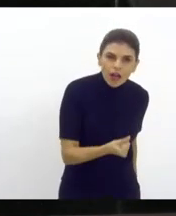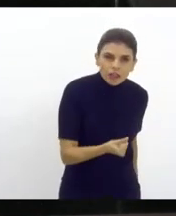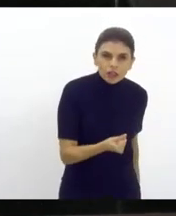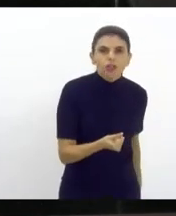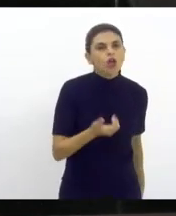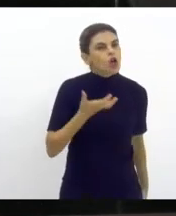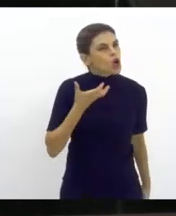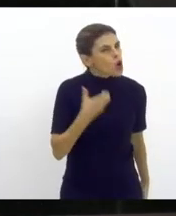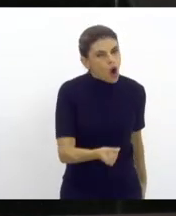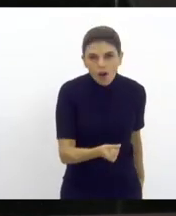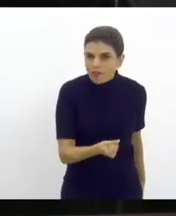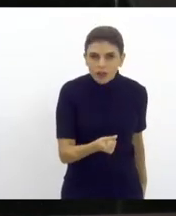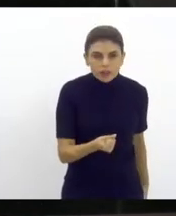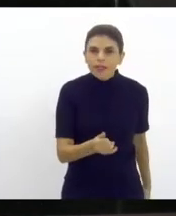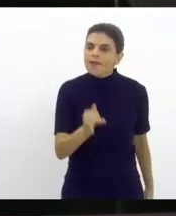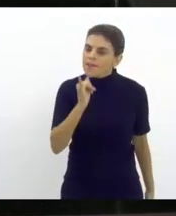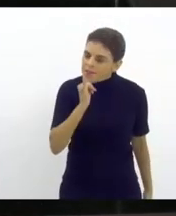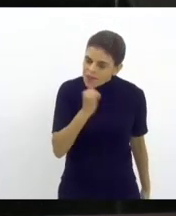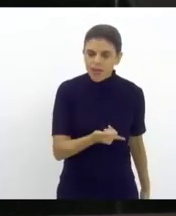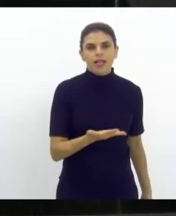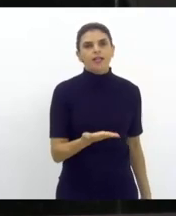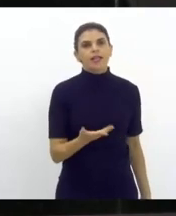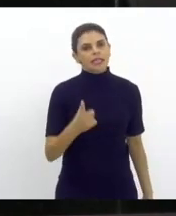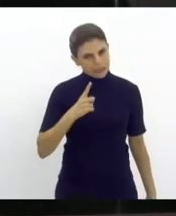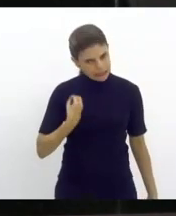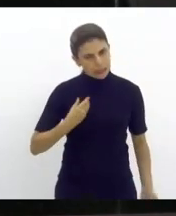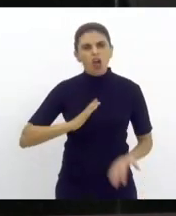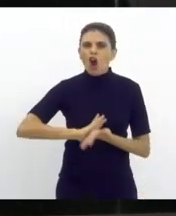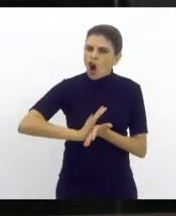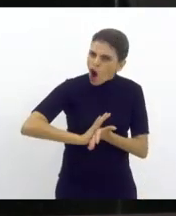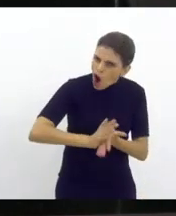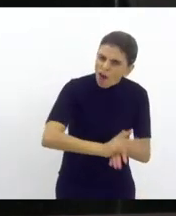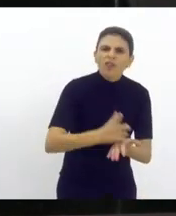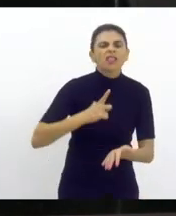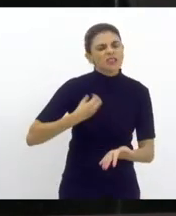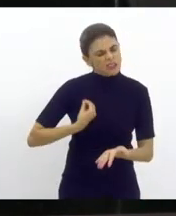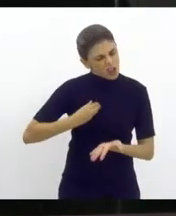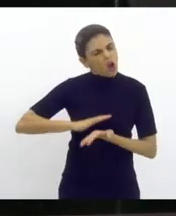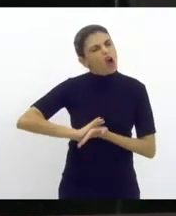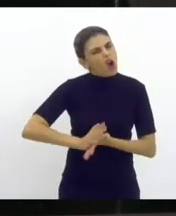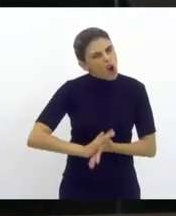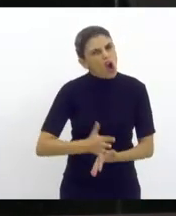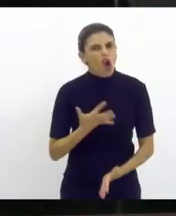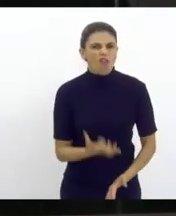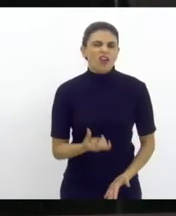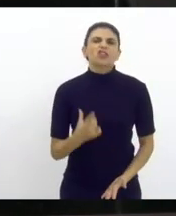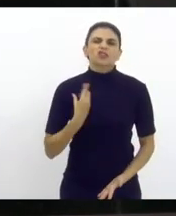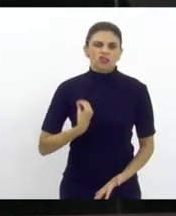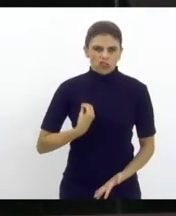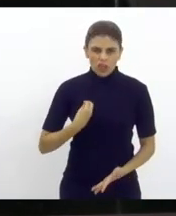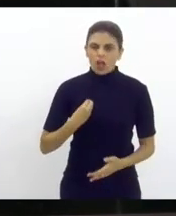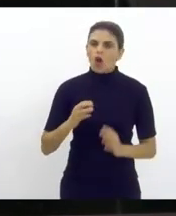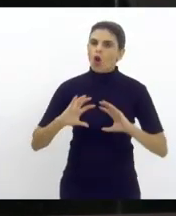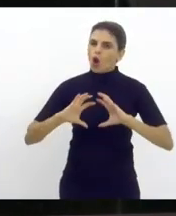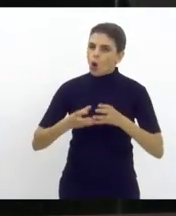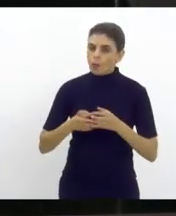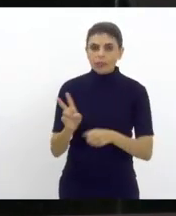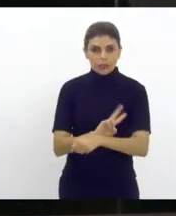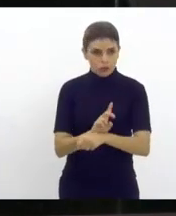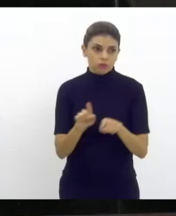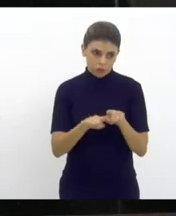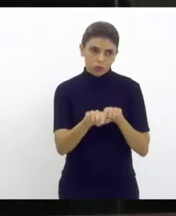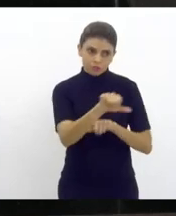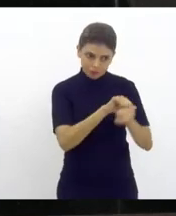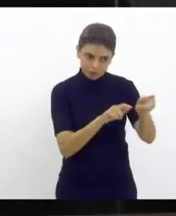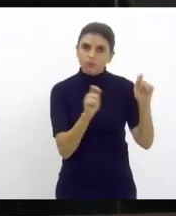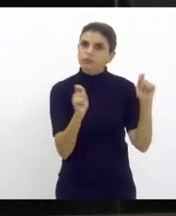Felipe Soares infelizmente as covardistas existem na comissão de segurança que nós temos trazer em Pauta isso aqui até o